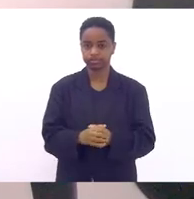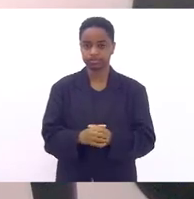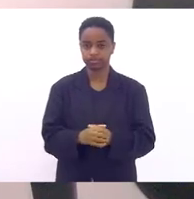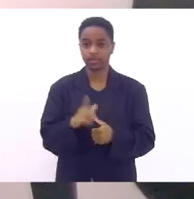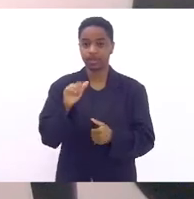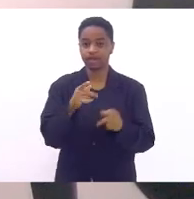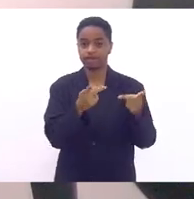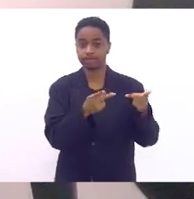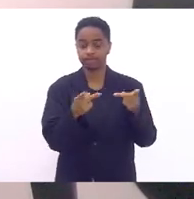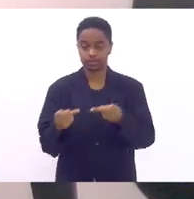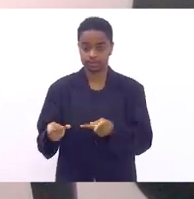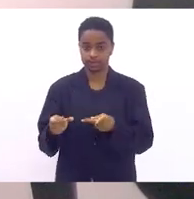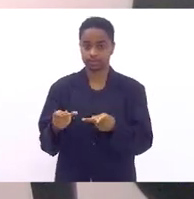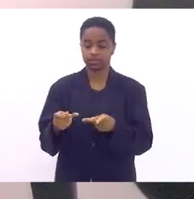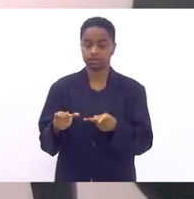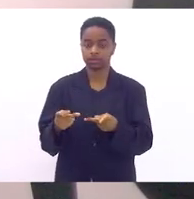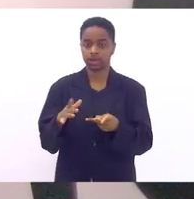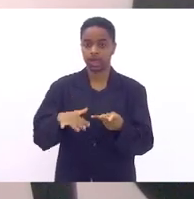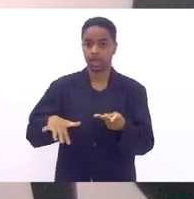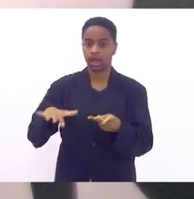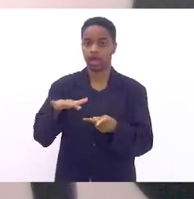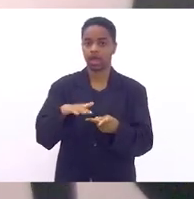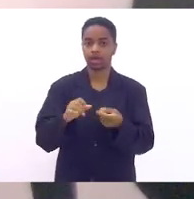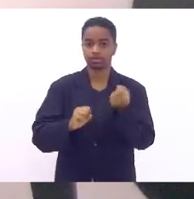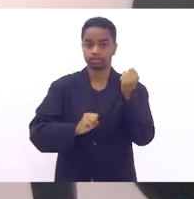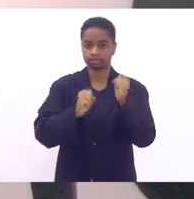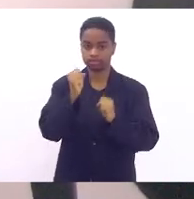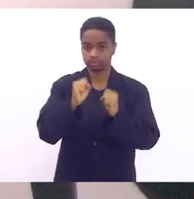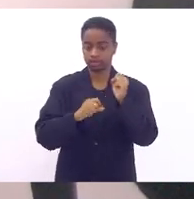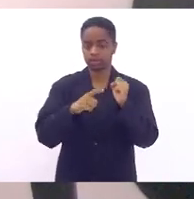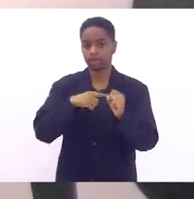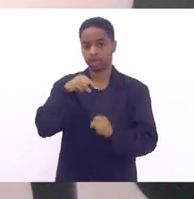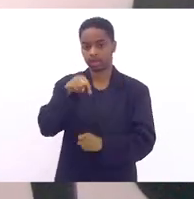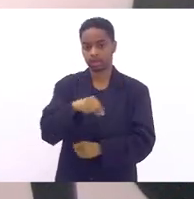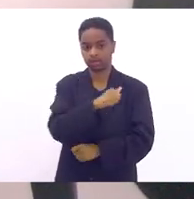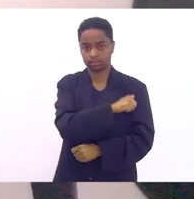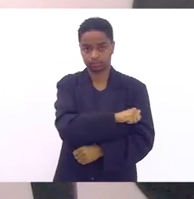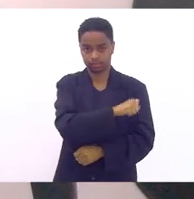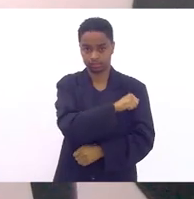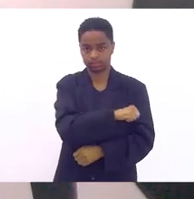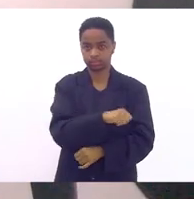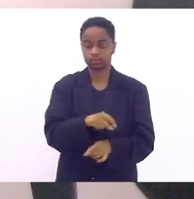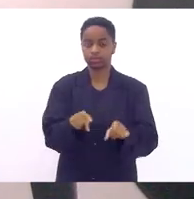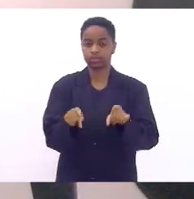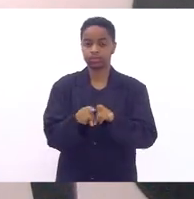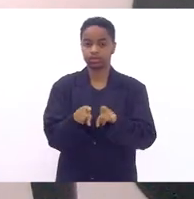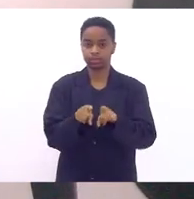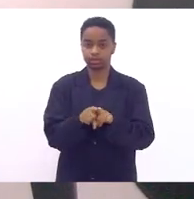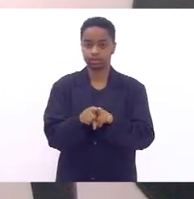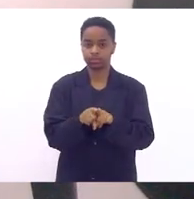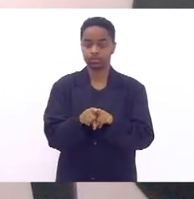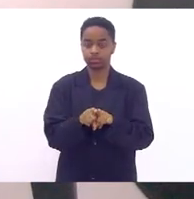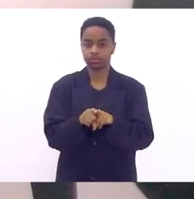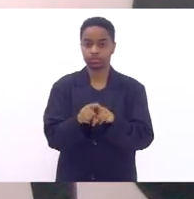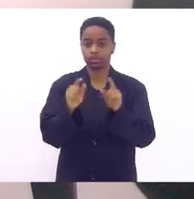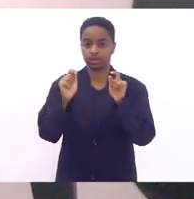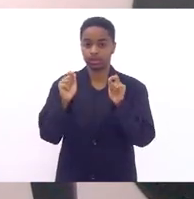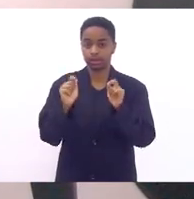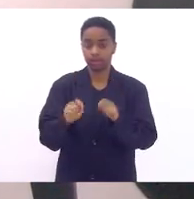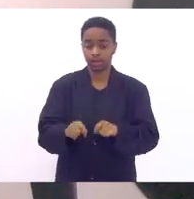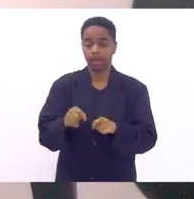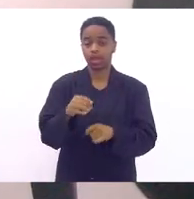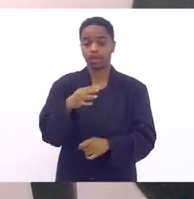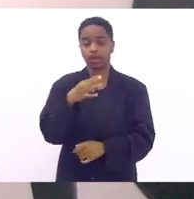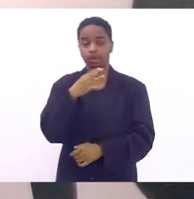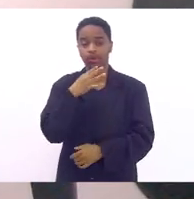visita aos parques eh industriais existentes aqui no nosso estado do Rio inclusive Para conhecimento mais